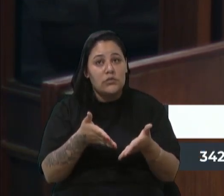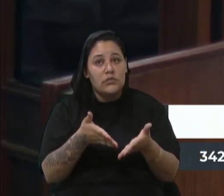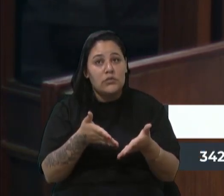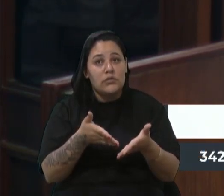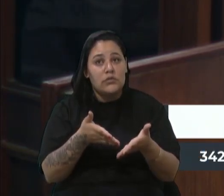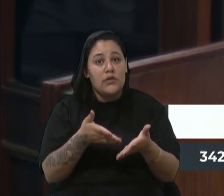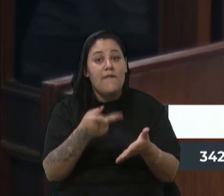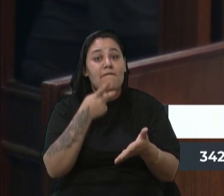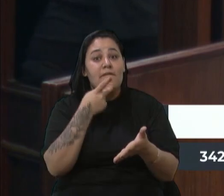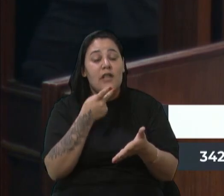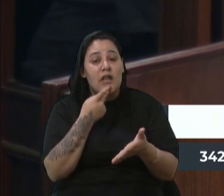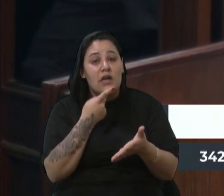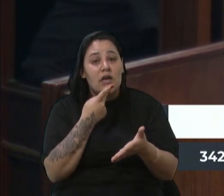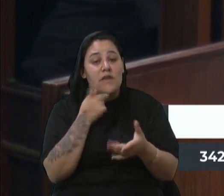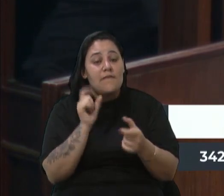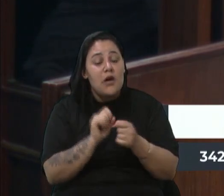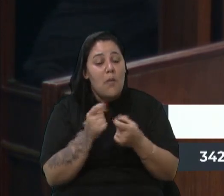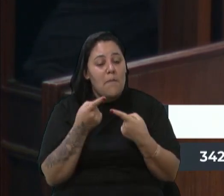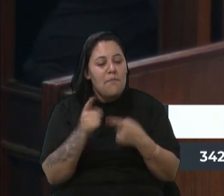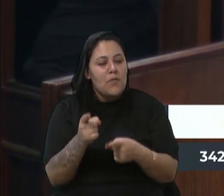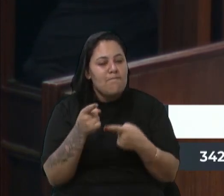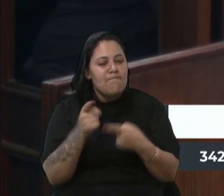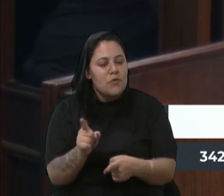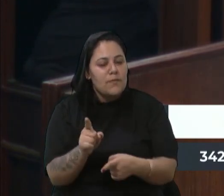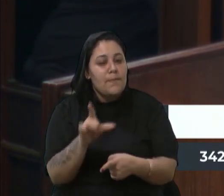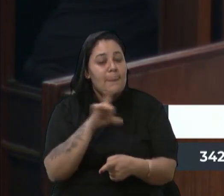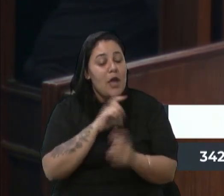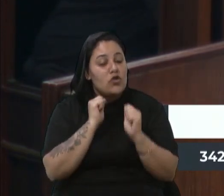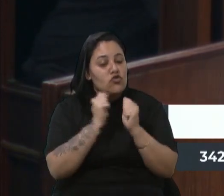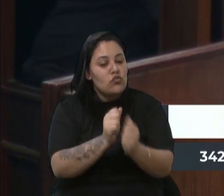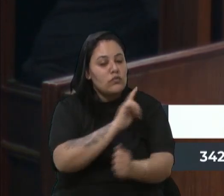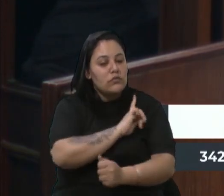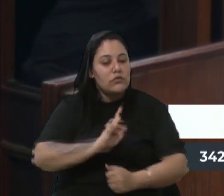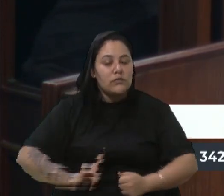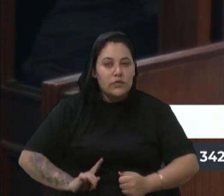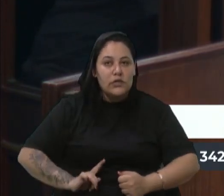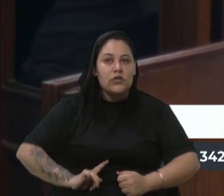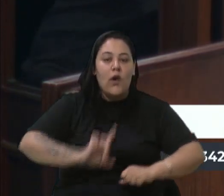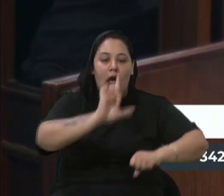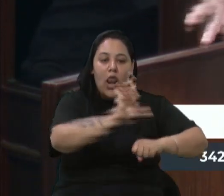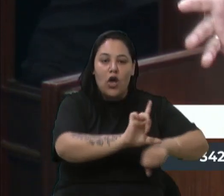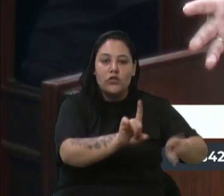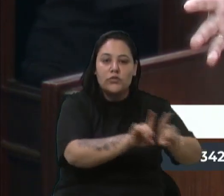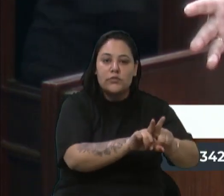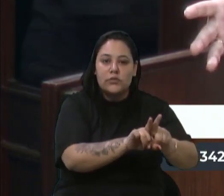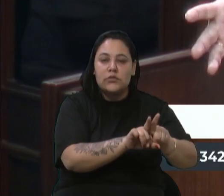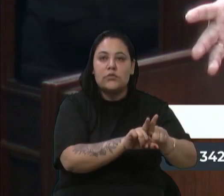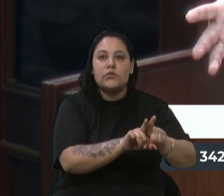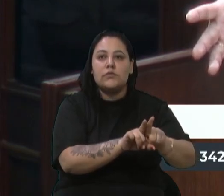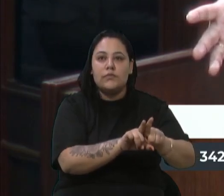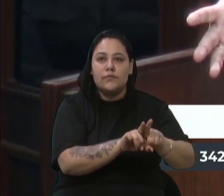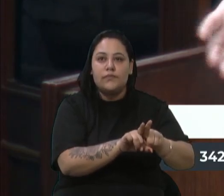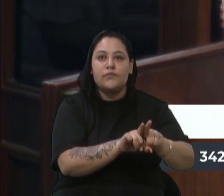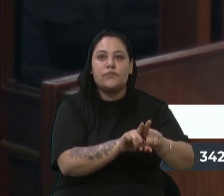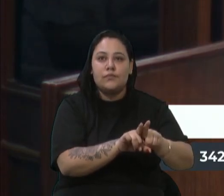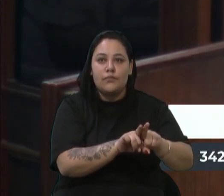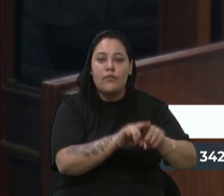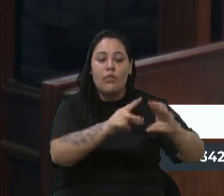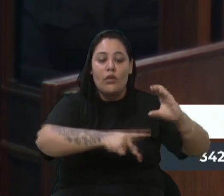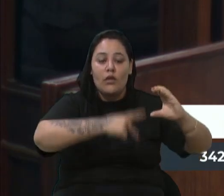uma provocação que nós tenhamos junto ao governo do Estado, à concessionária e às câmaras de vereadores, que